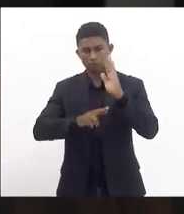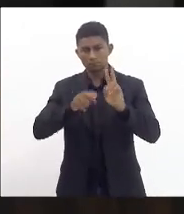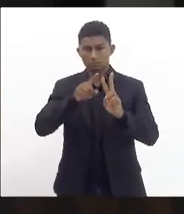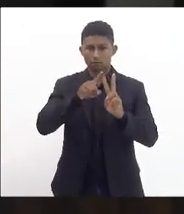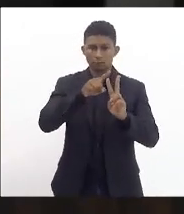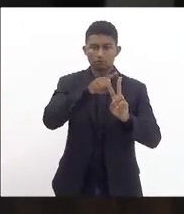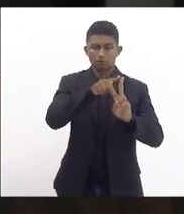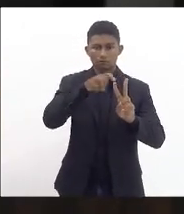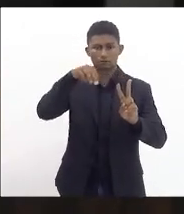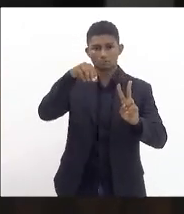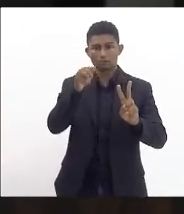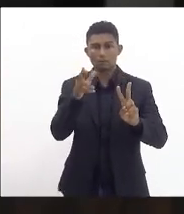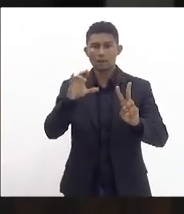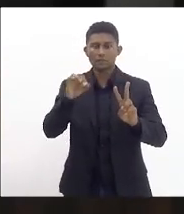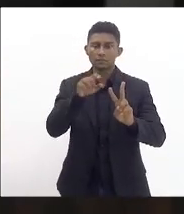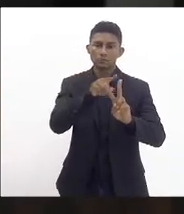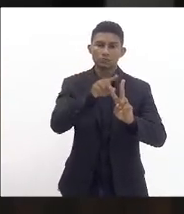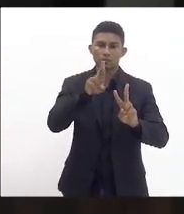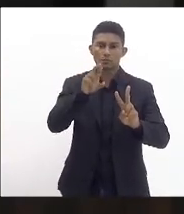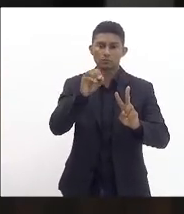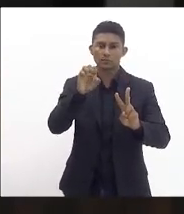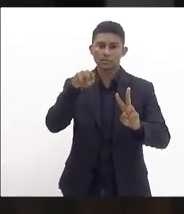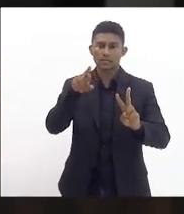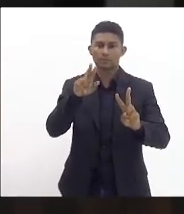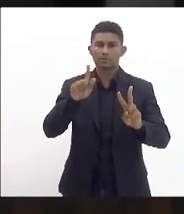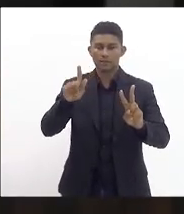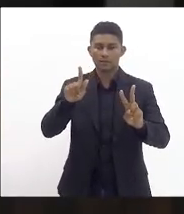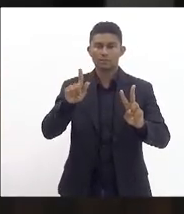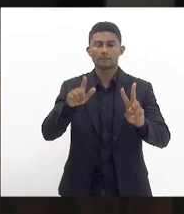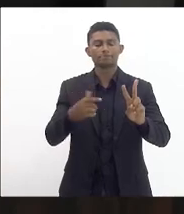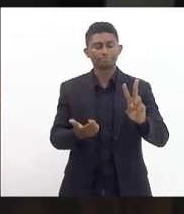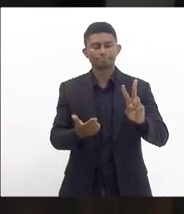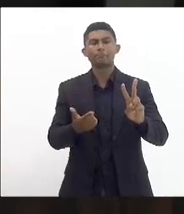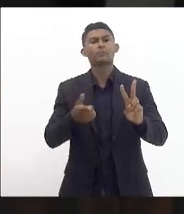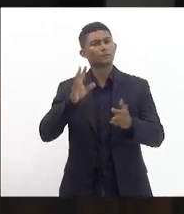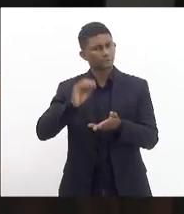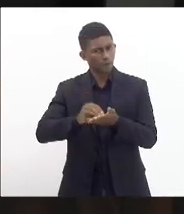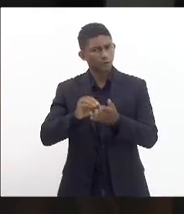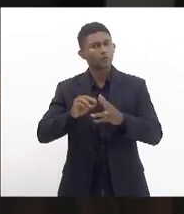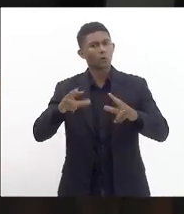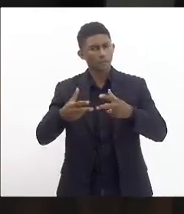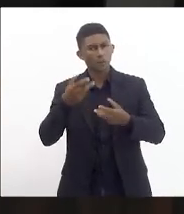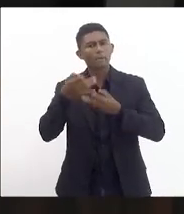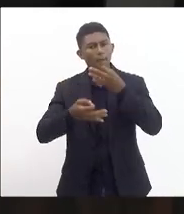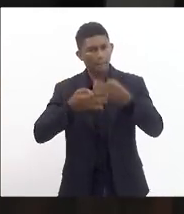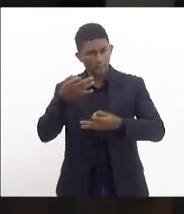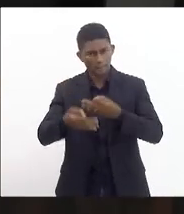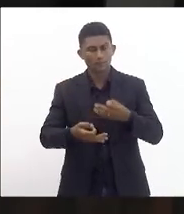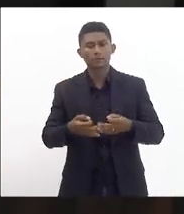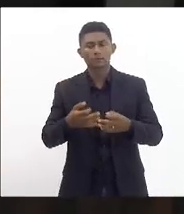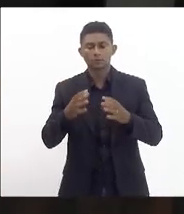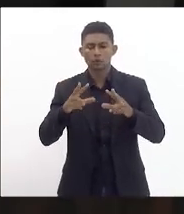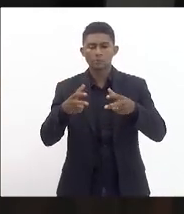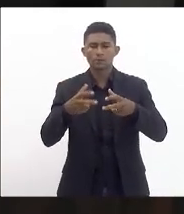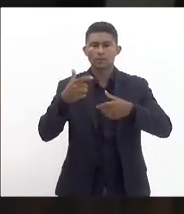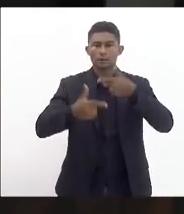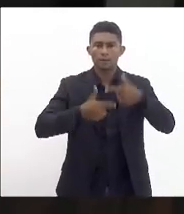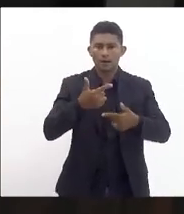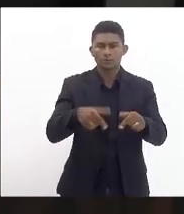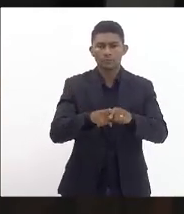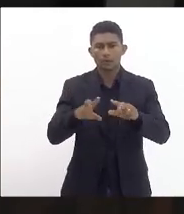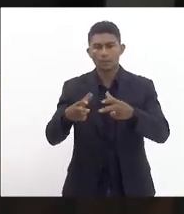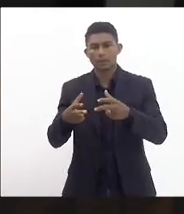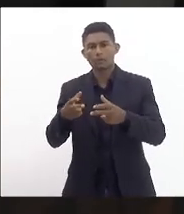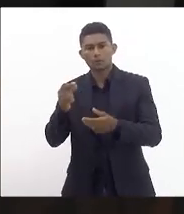Márcio Pacheco e Rosenberg Reis. Pendendo de pareceres das comissões de trabalho e orçamento. Para